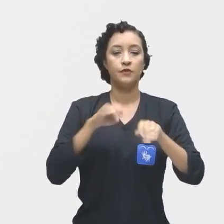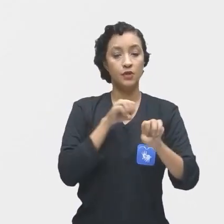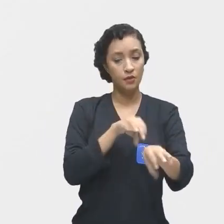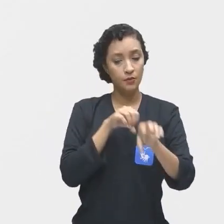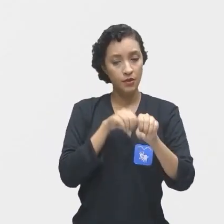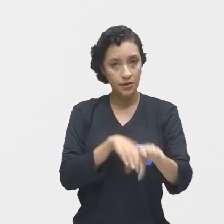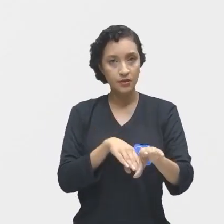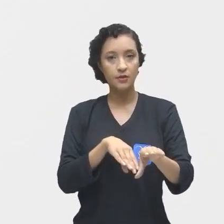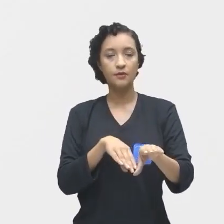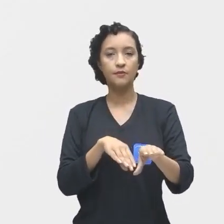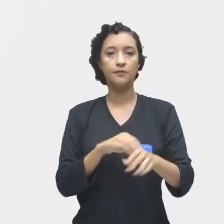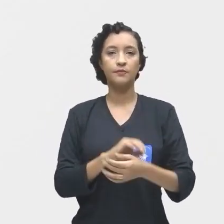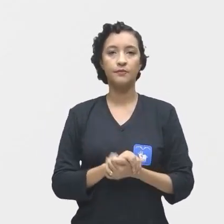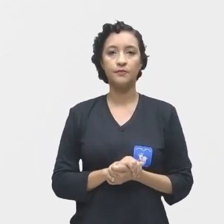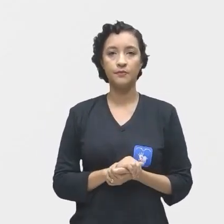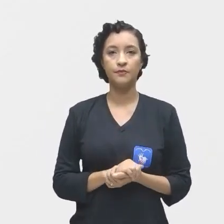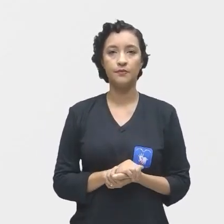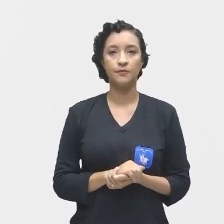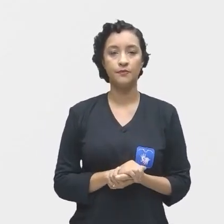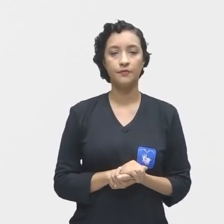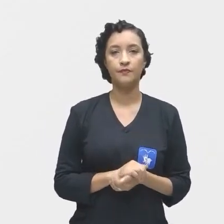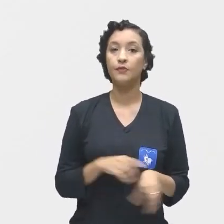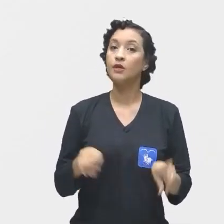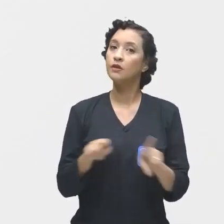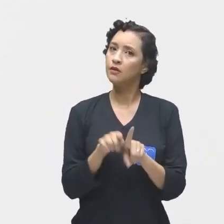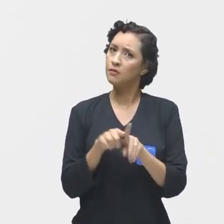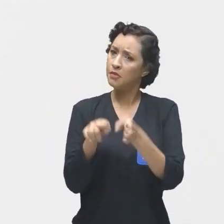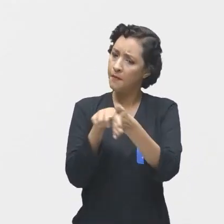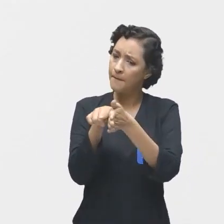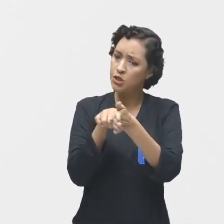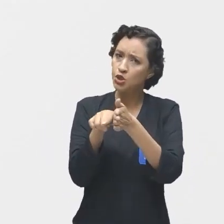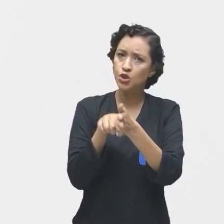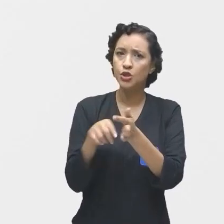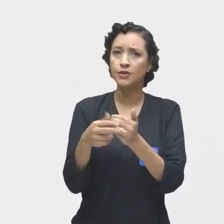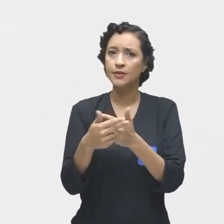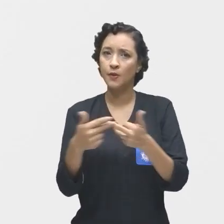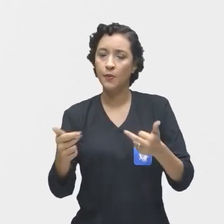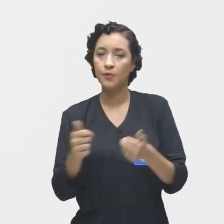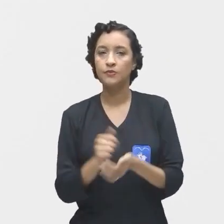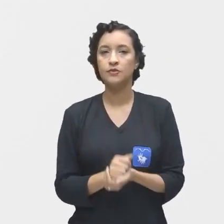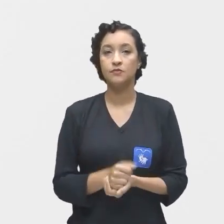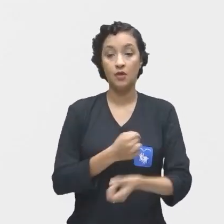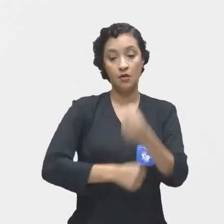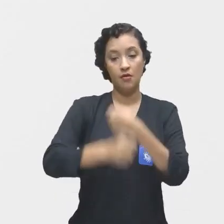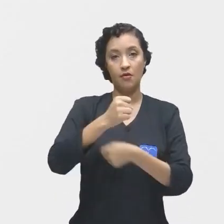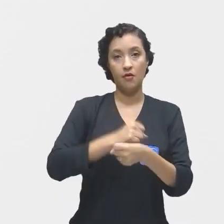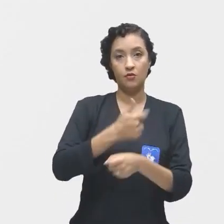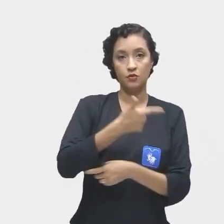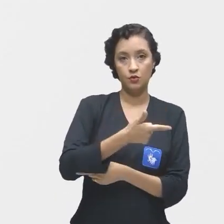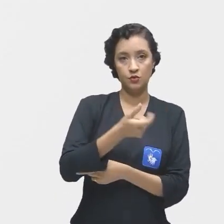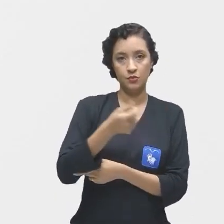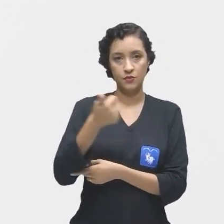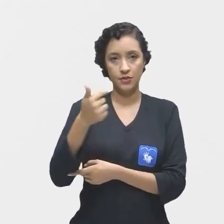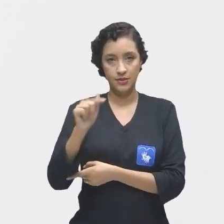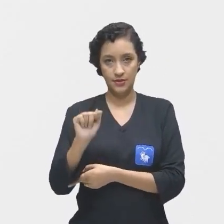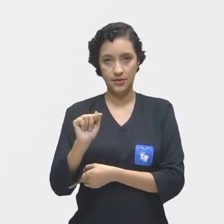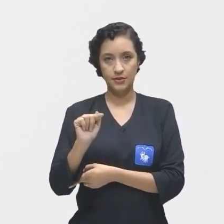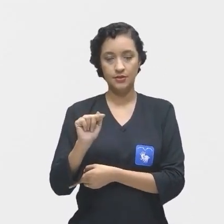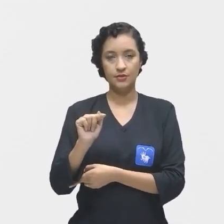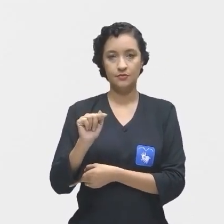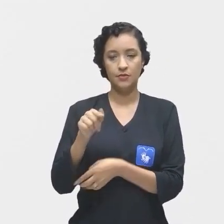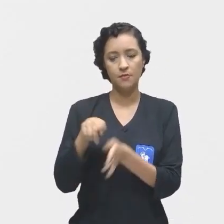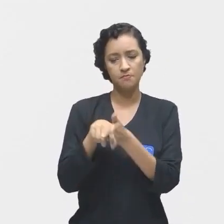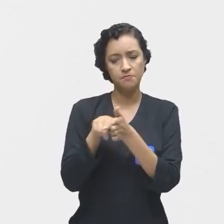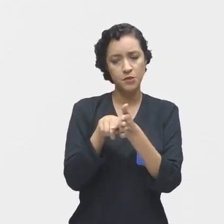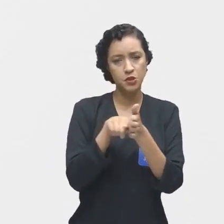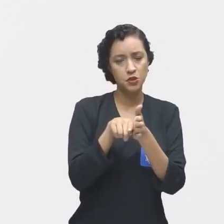educação, e ele também faz essa pesquisa para a gente. Em 2017, tá? Essa pesquisa é de 2017. O